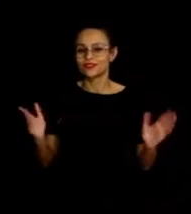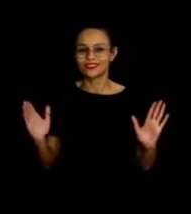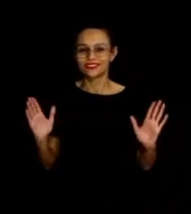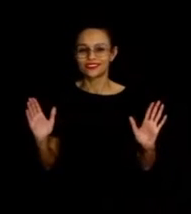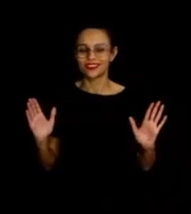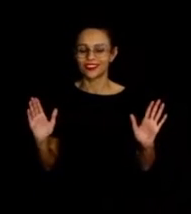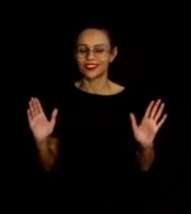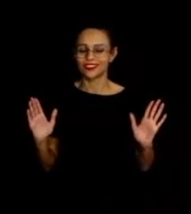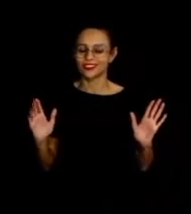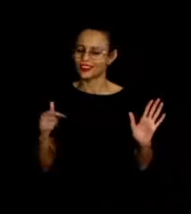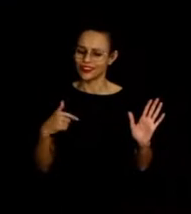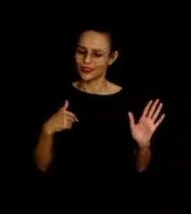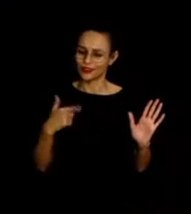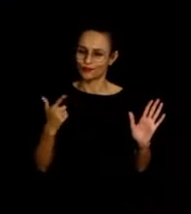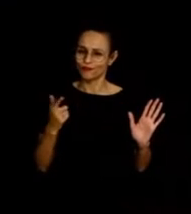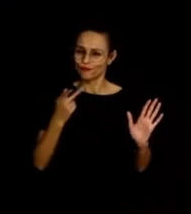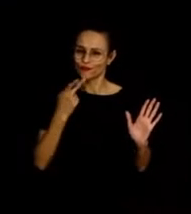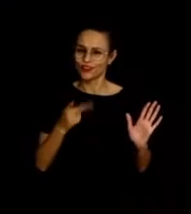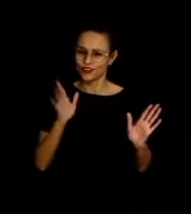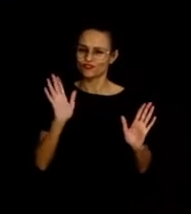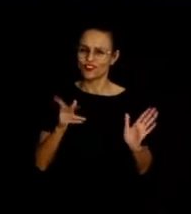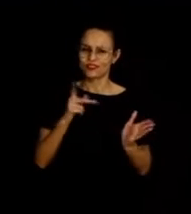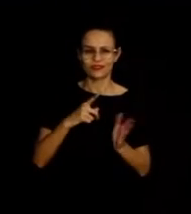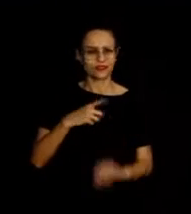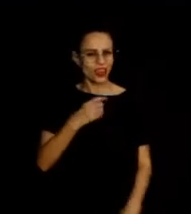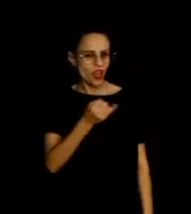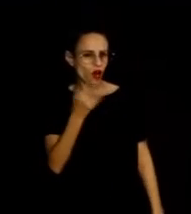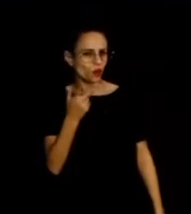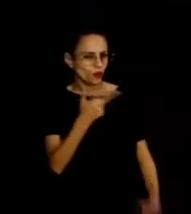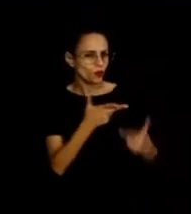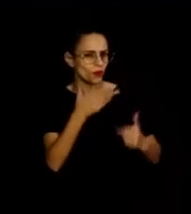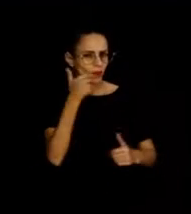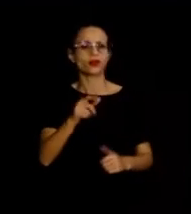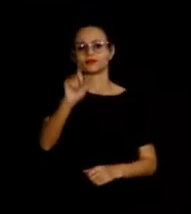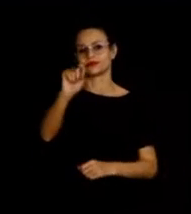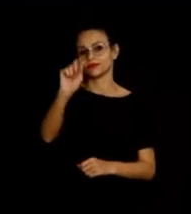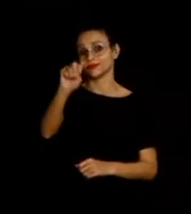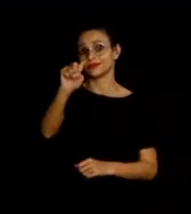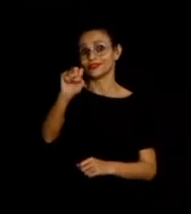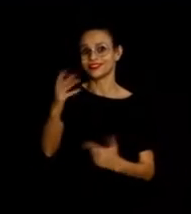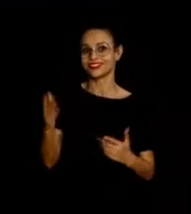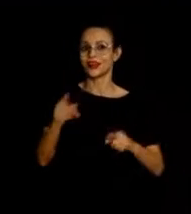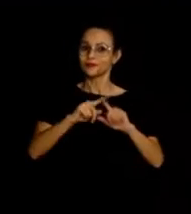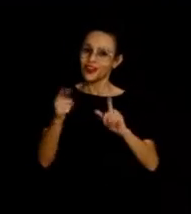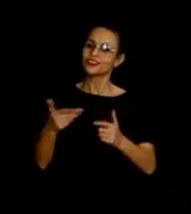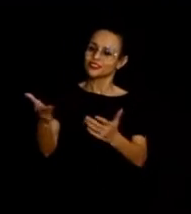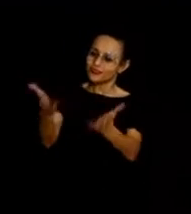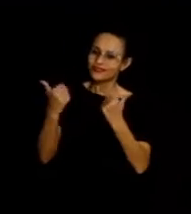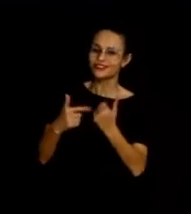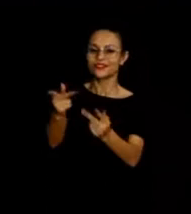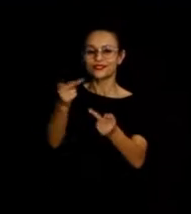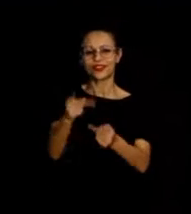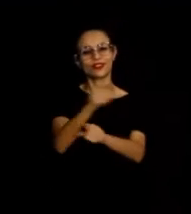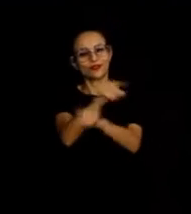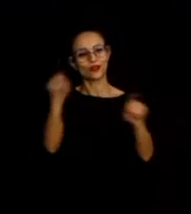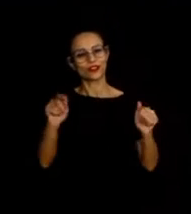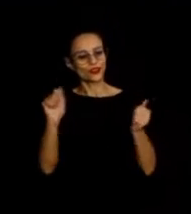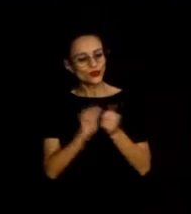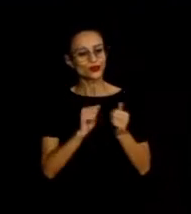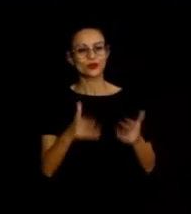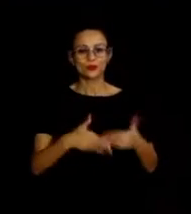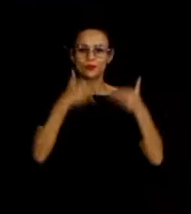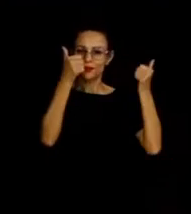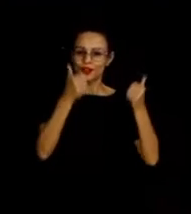tanto tempo dor para falar isso eu falei já tem coisa para melhorar tem só que a gente convida para melhorar a gente